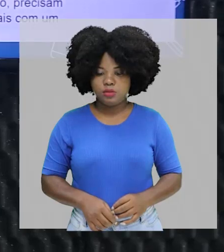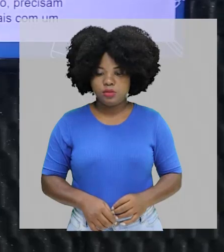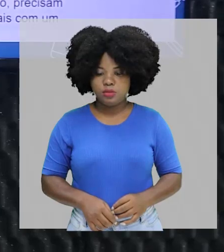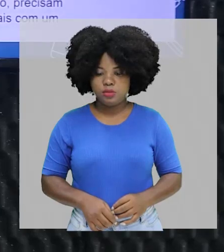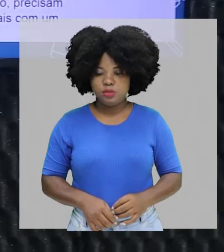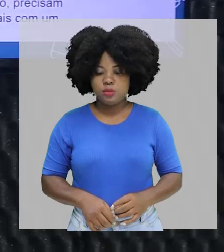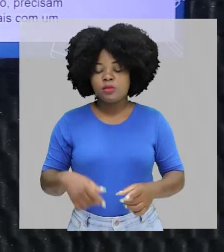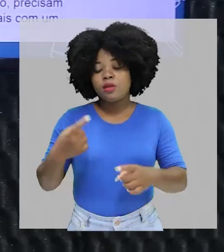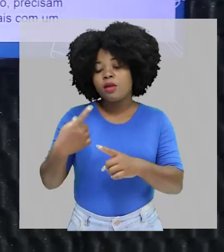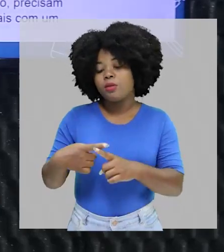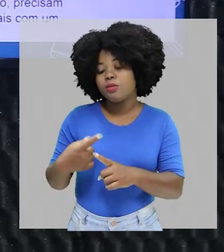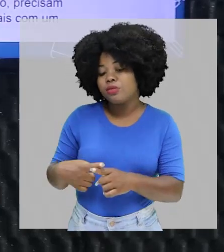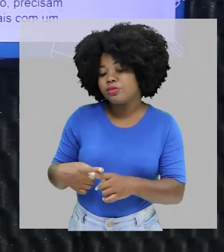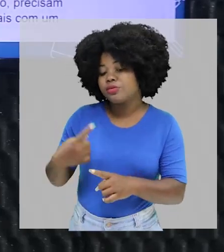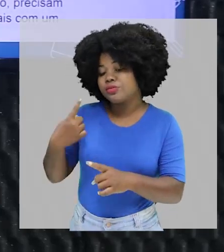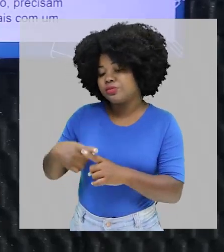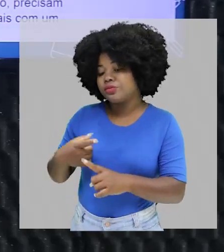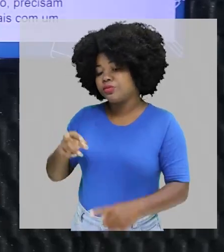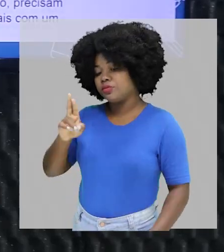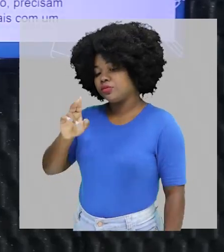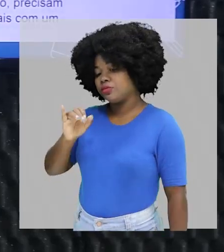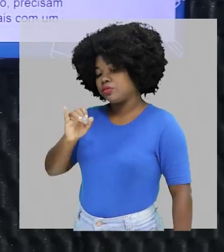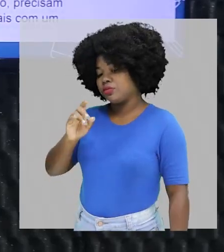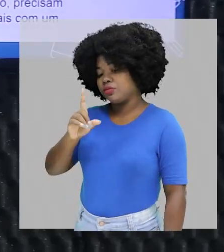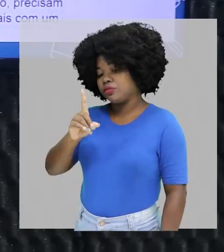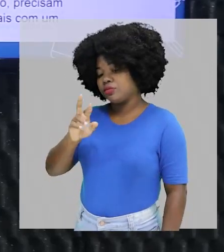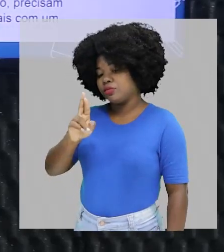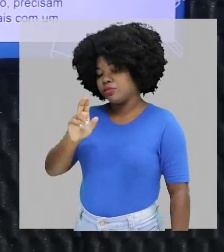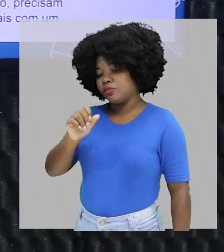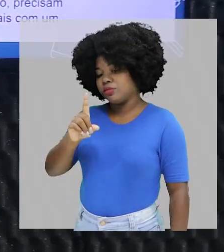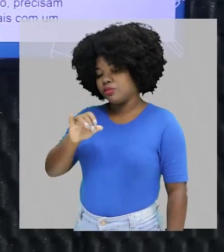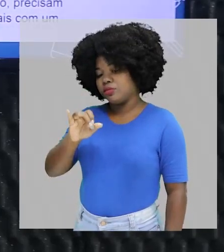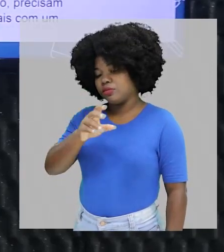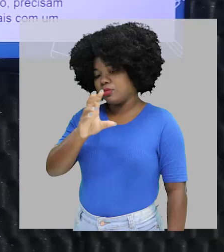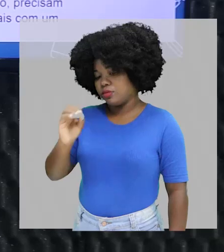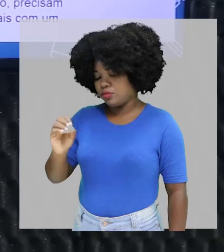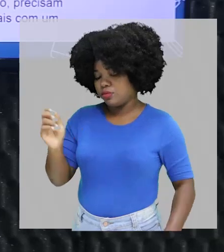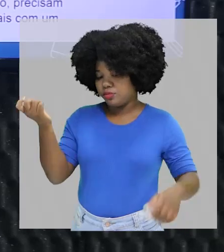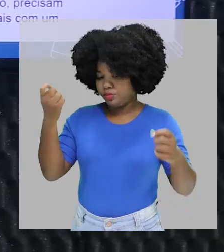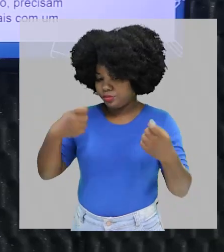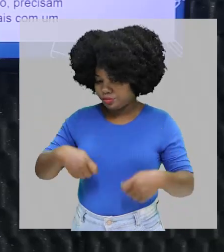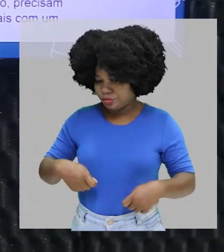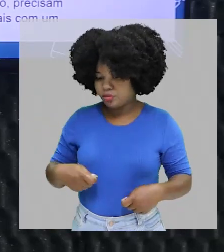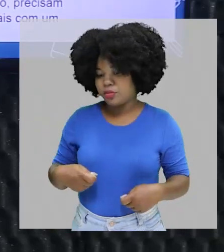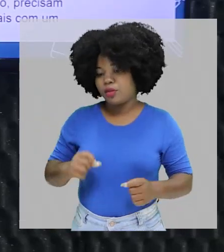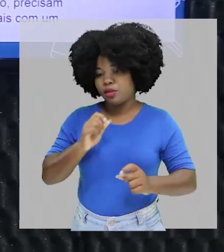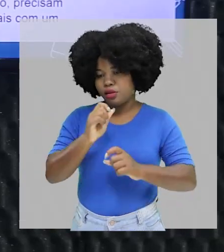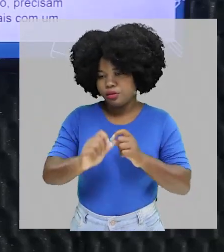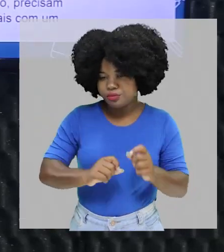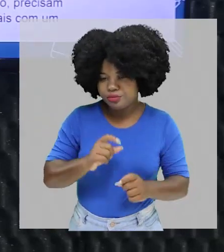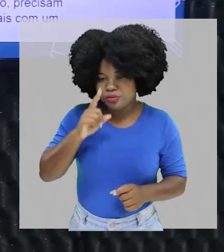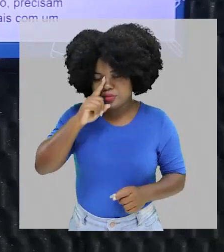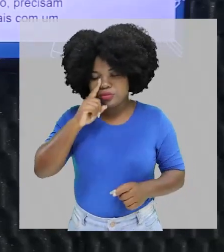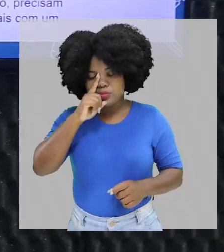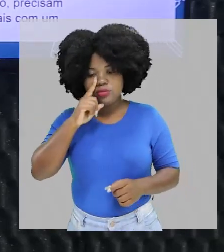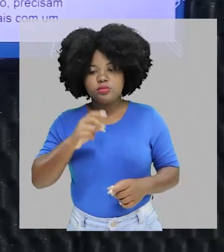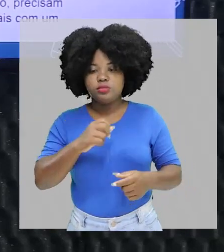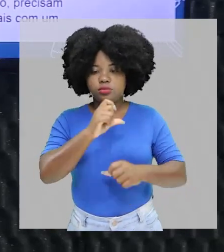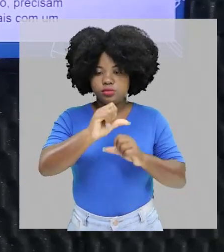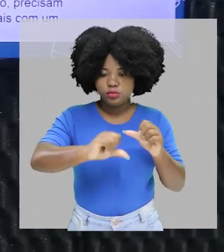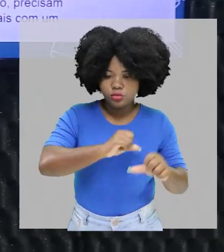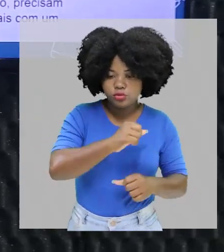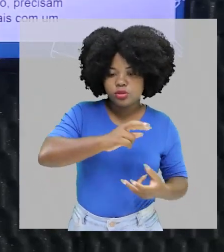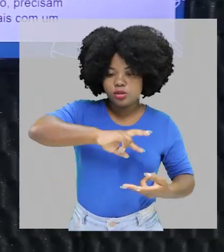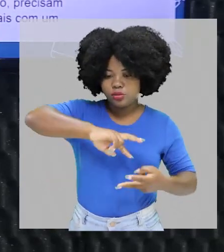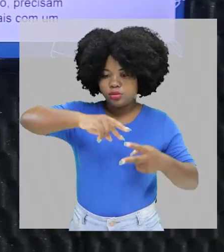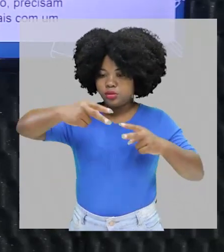chumbo. Porque essa radiação ela pode ela pode danificar o DNA, certo?